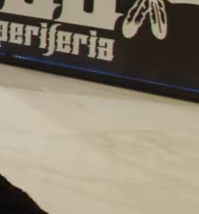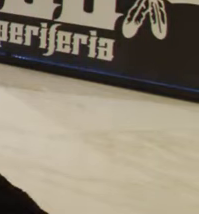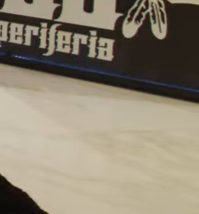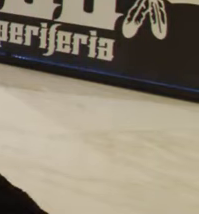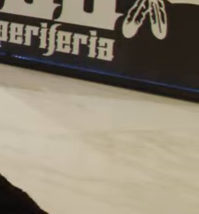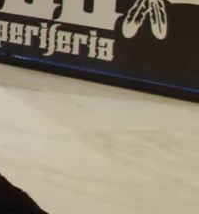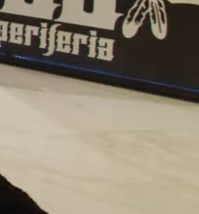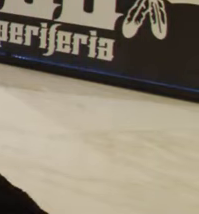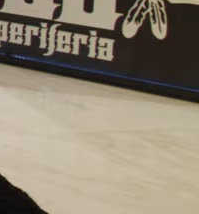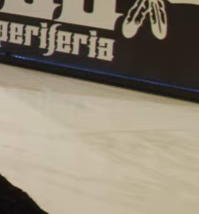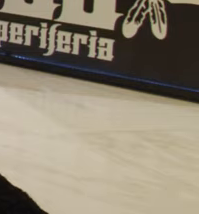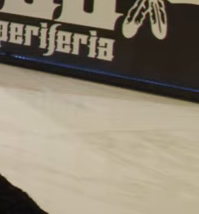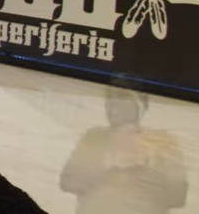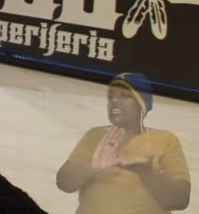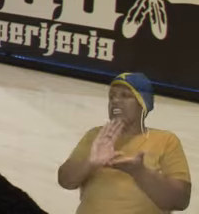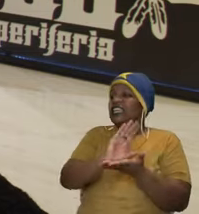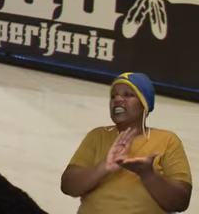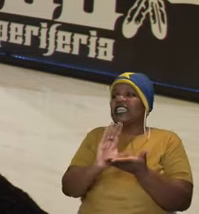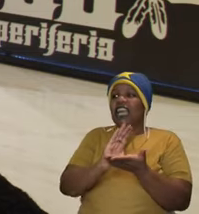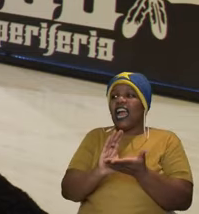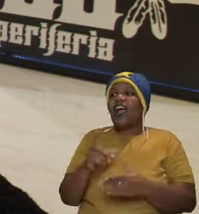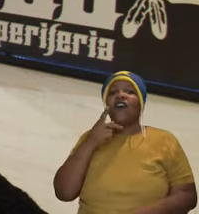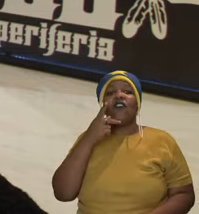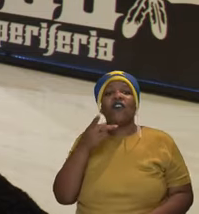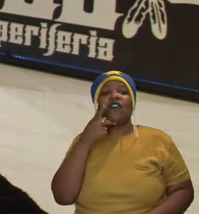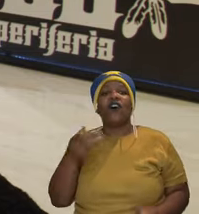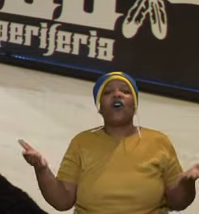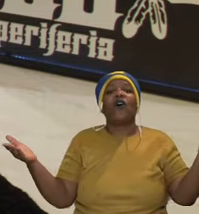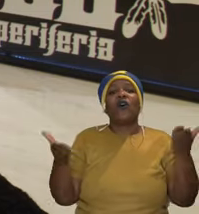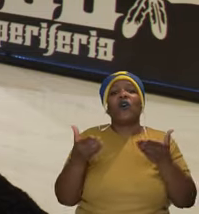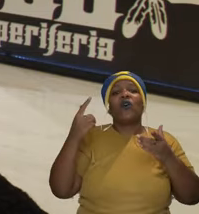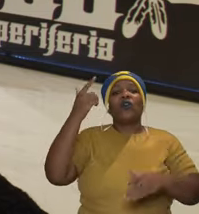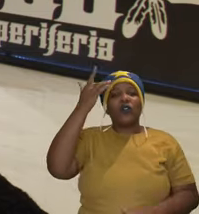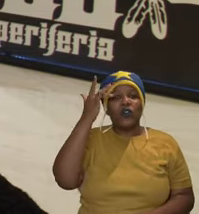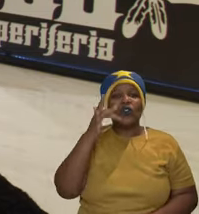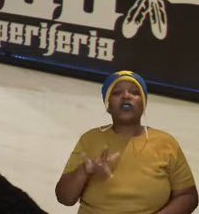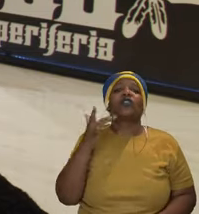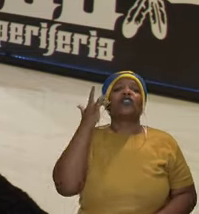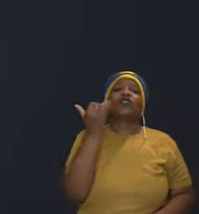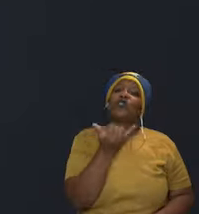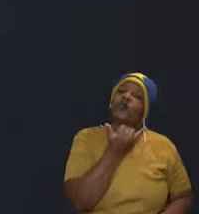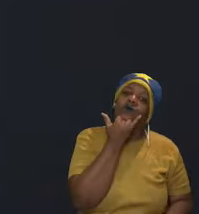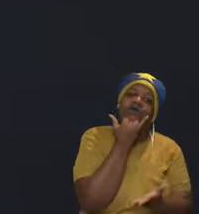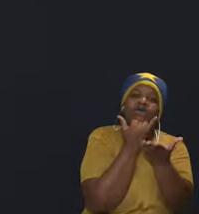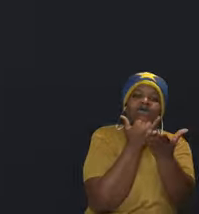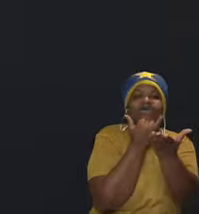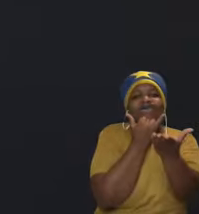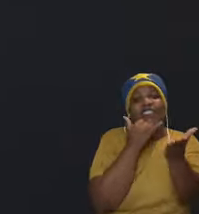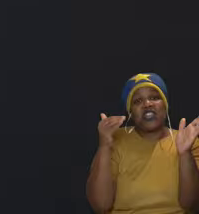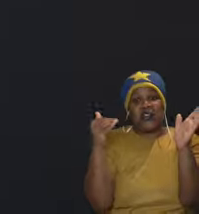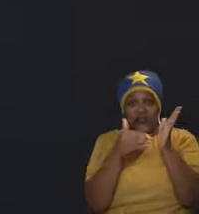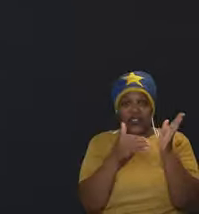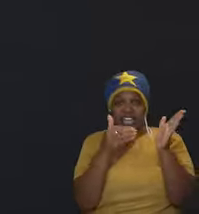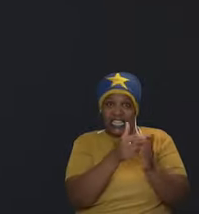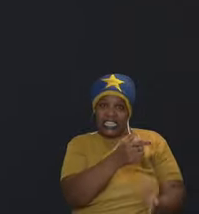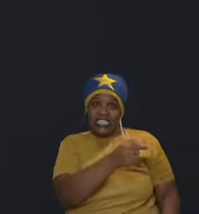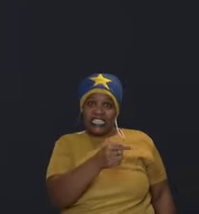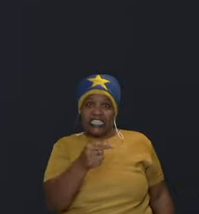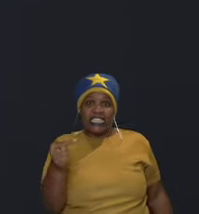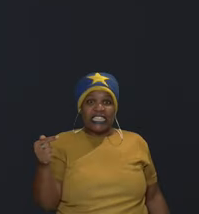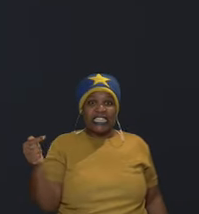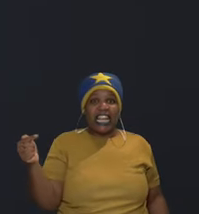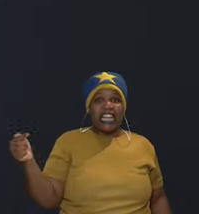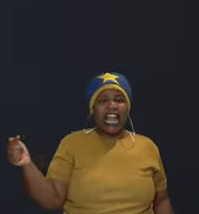cigana, carai. Partiu pro dia seguinte, vai desculpando minha lombra de insano fim de semana.